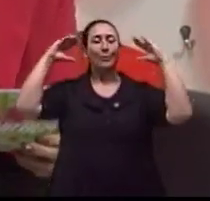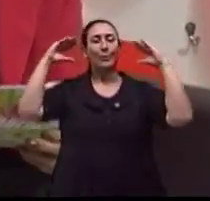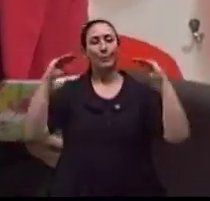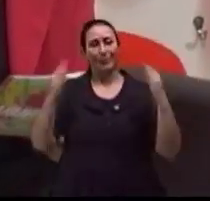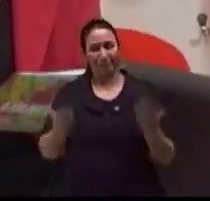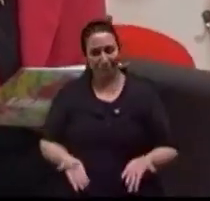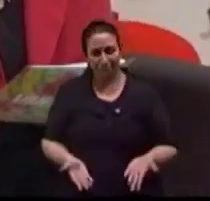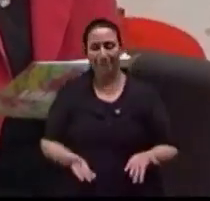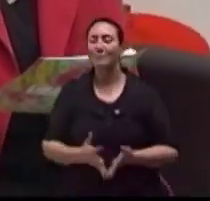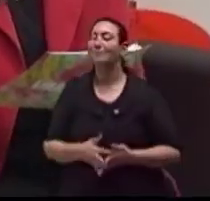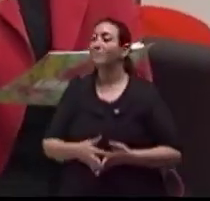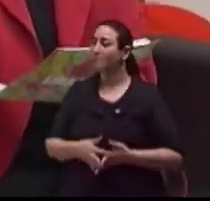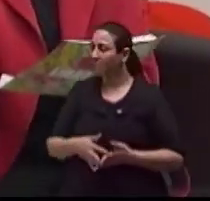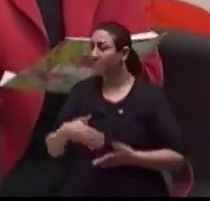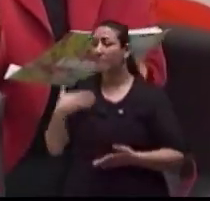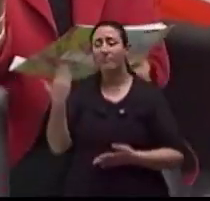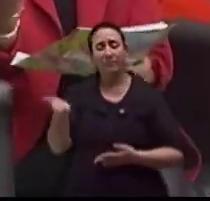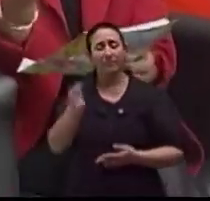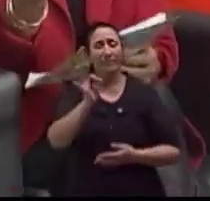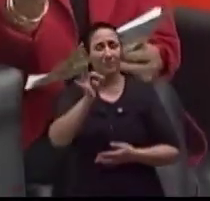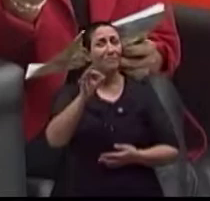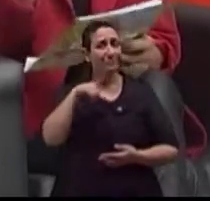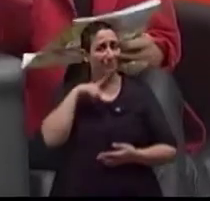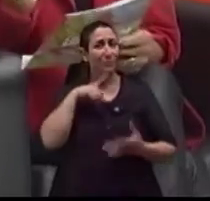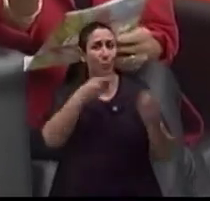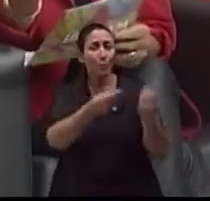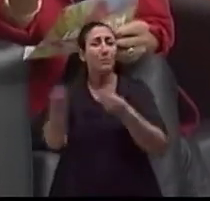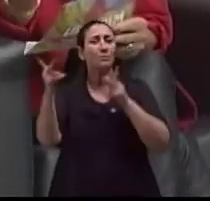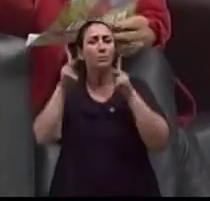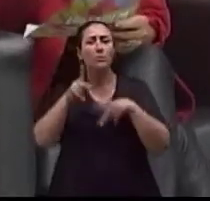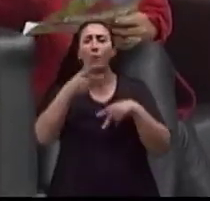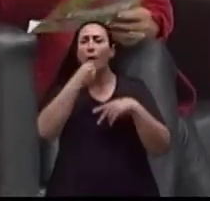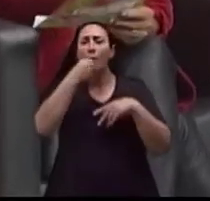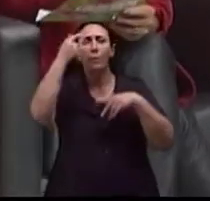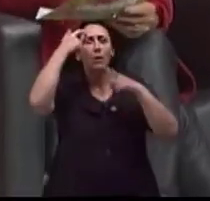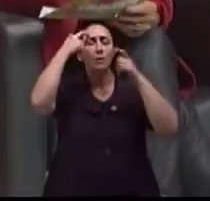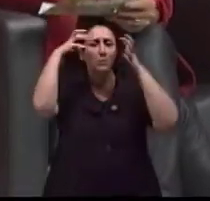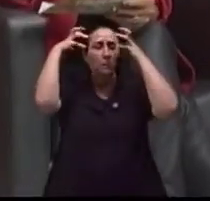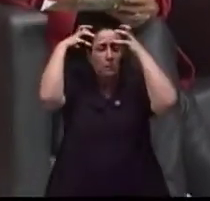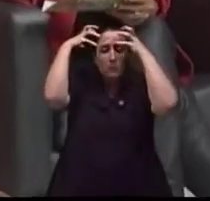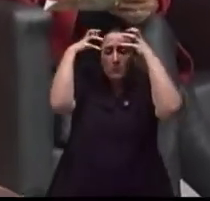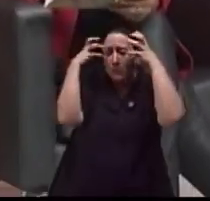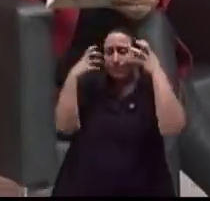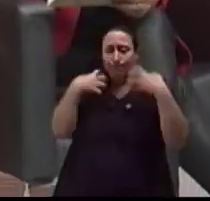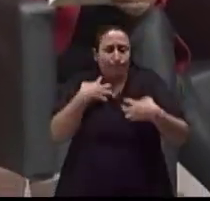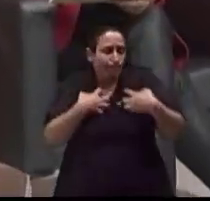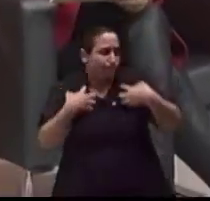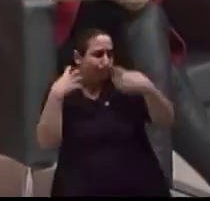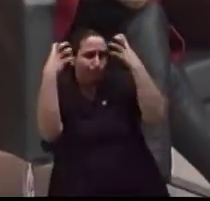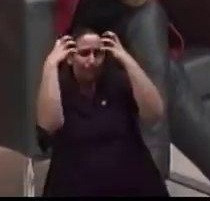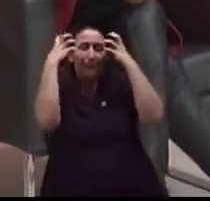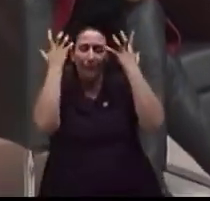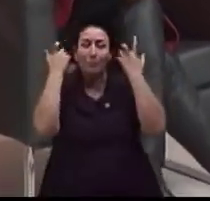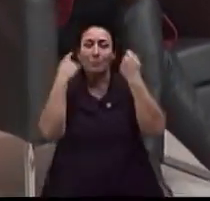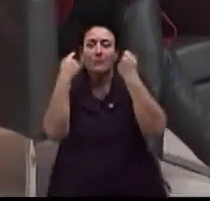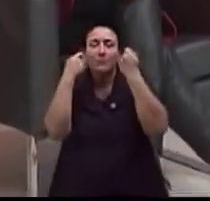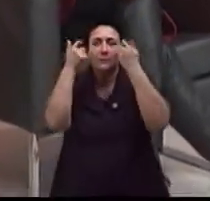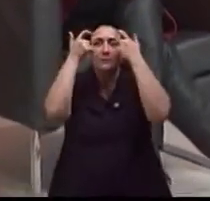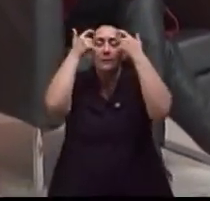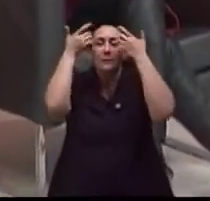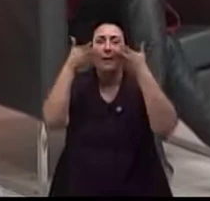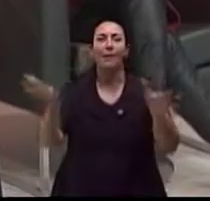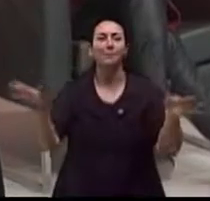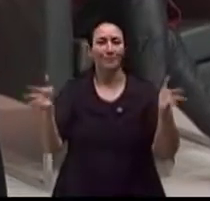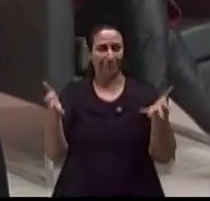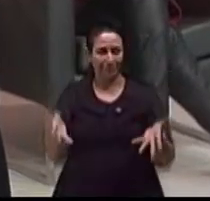que tem isso nós somos um todo que tem uma emocional que funciona muito para bem e para mal desse paciente né mas a gente